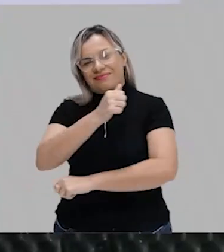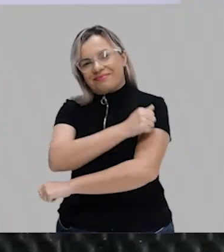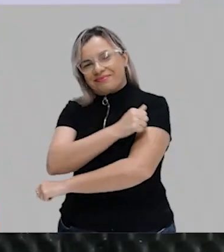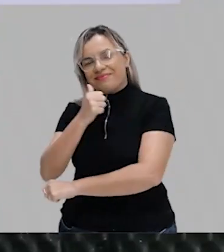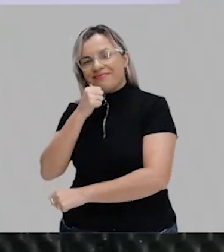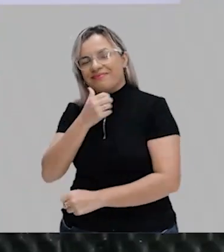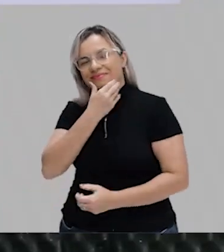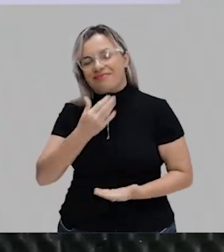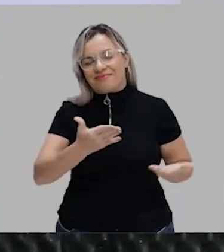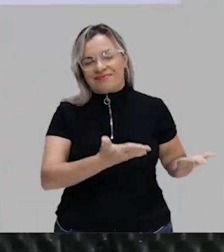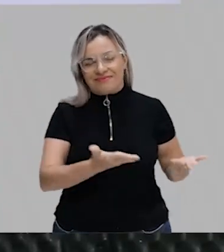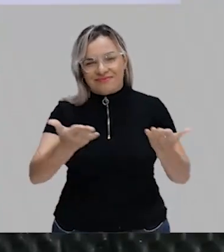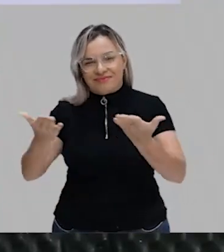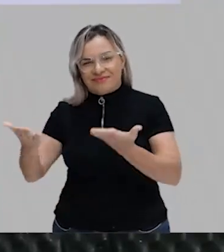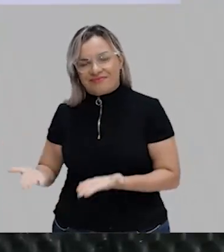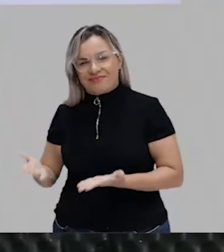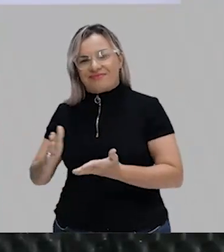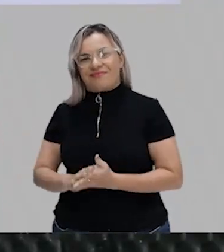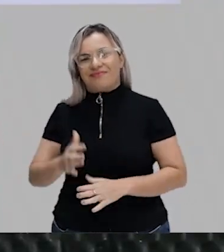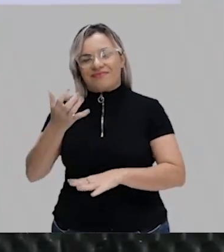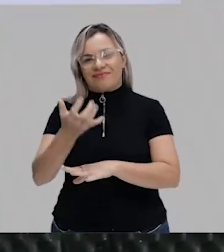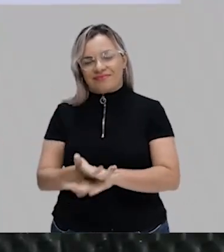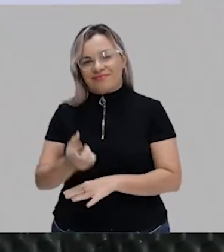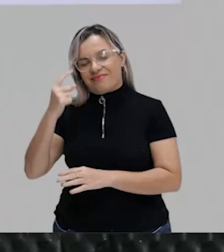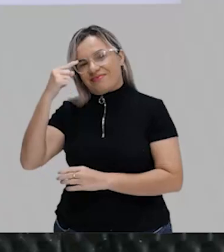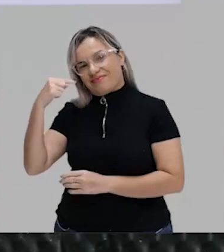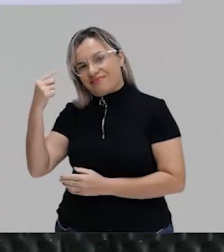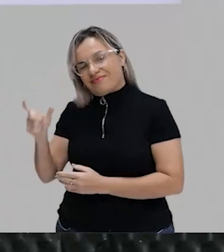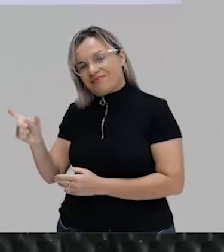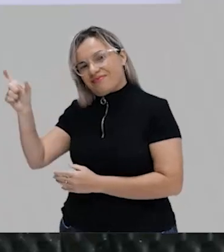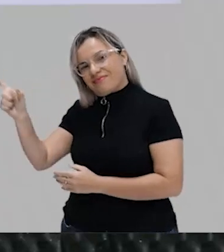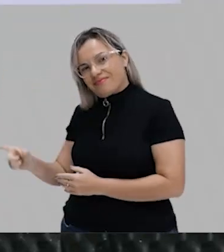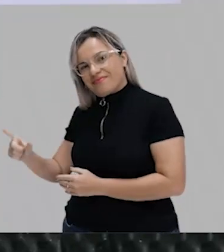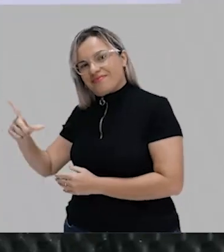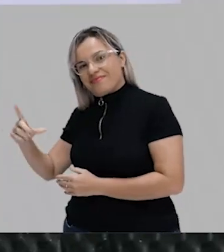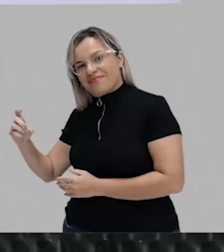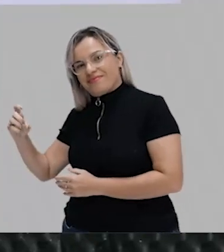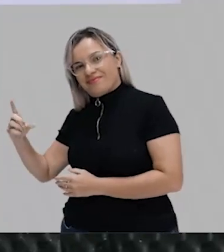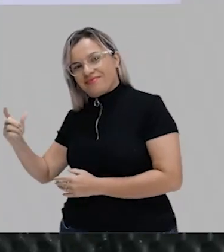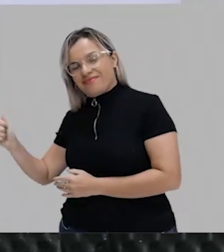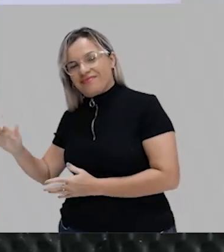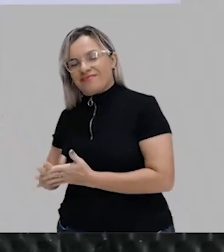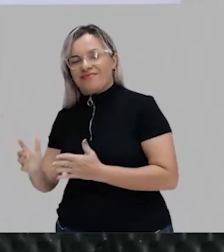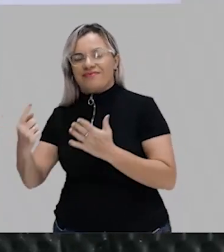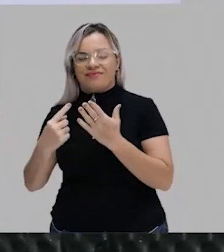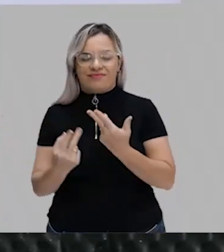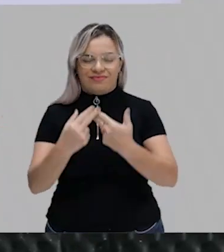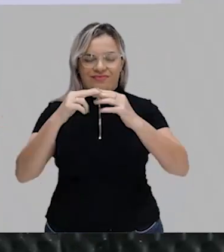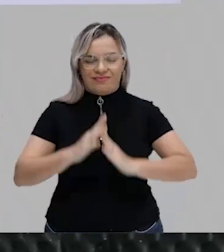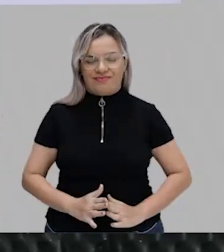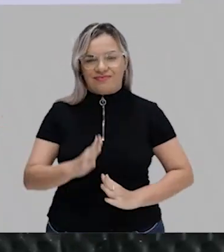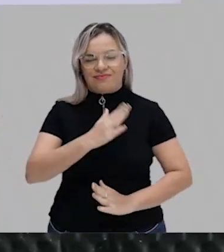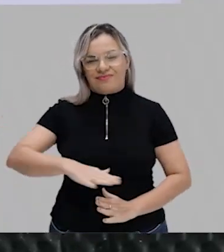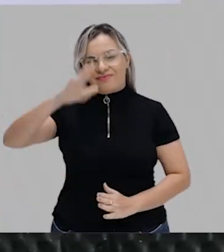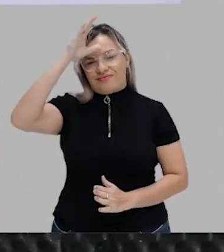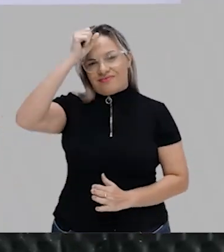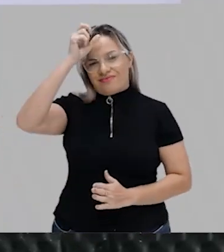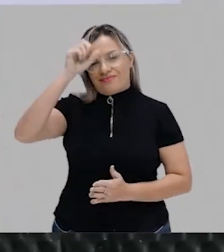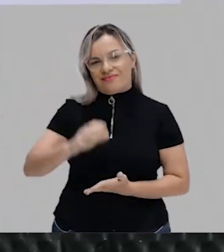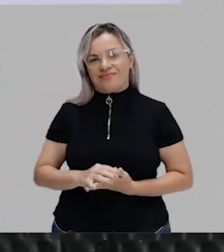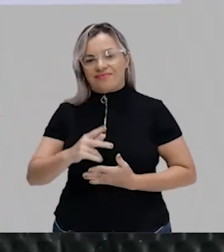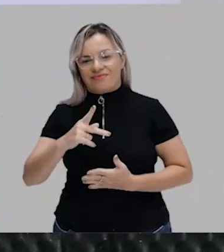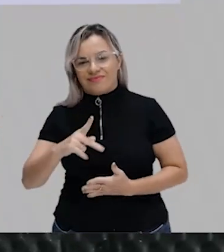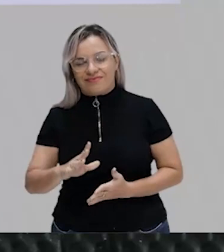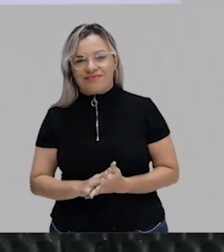Olá, chicos e chicas, bem-vindos à la classe de espanhol de hoje. Professora Leda Jane aqui na área. Hashtag Fique em Casa aprendendo com vocês na